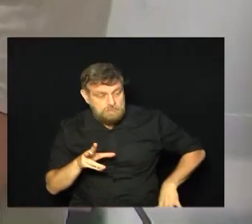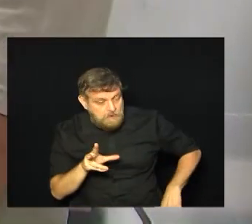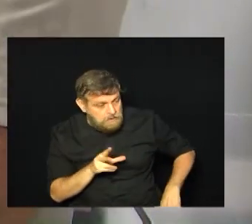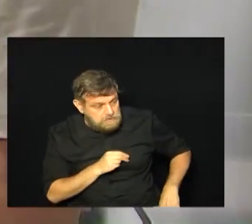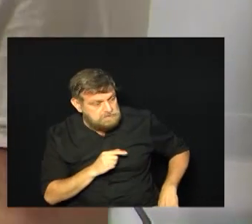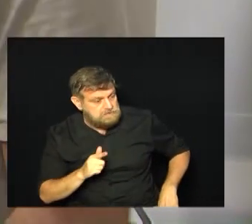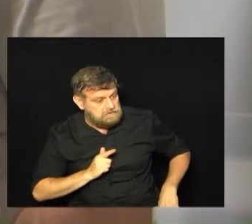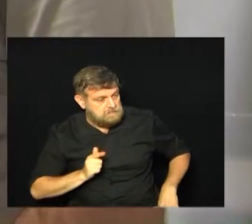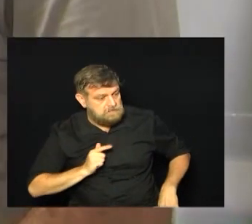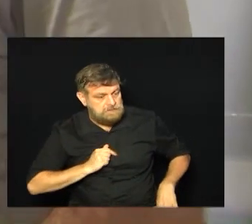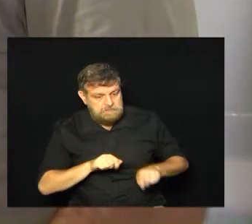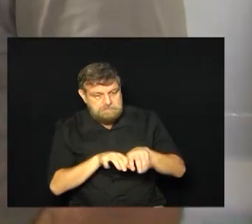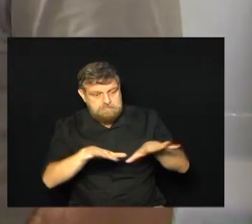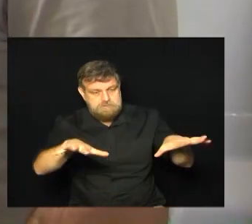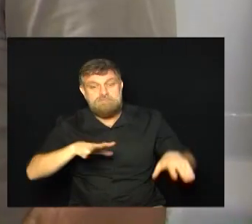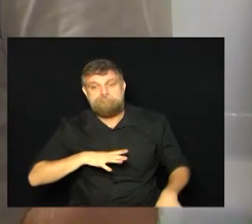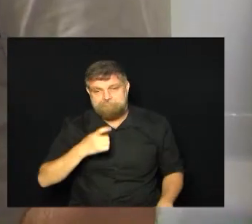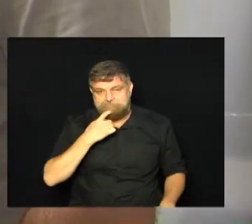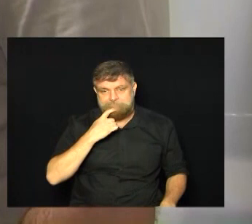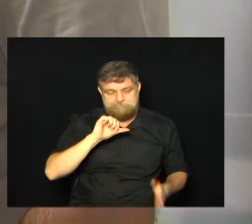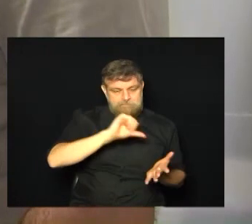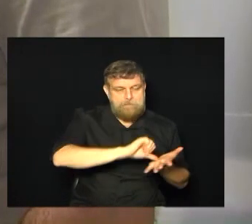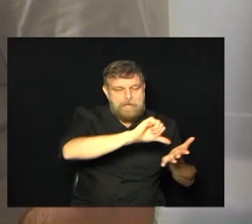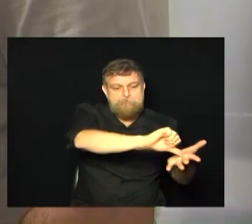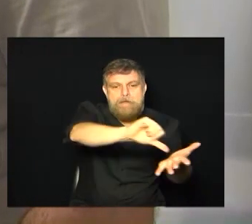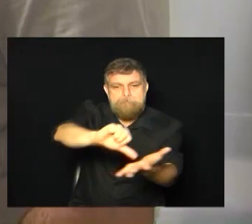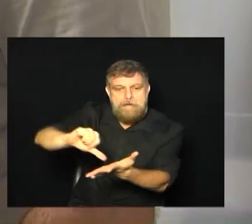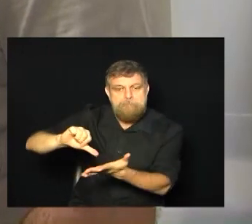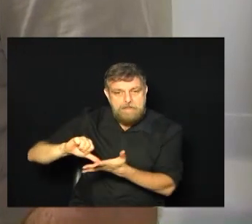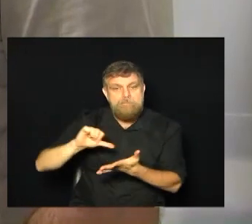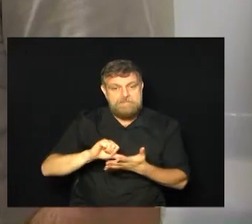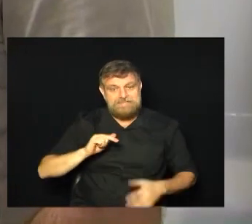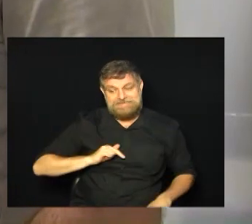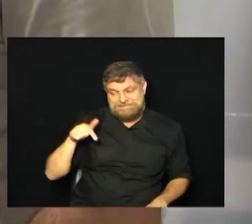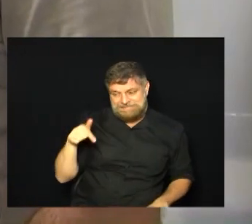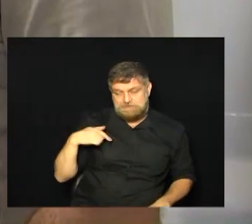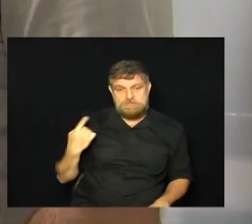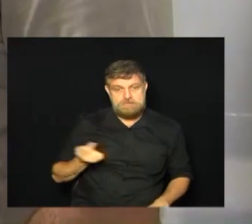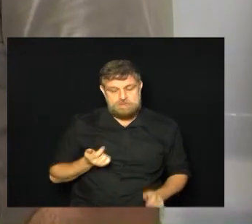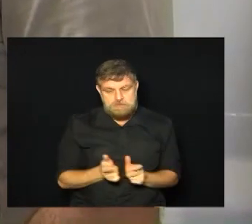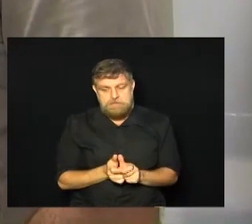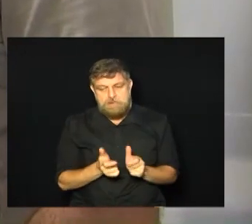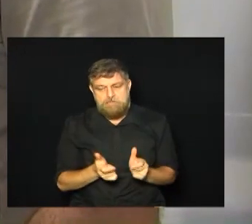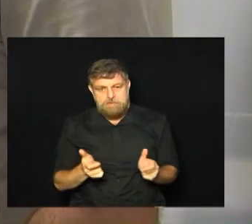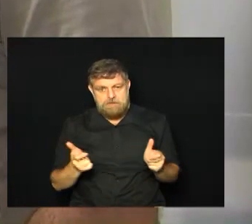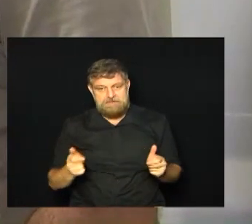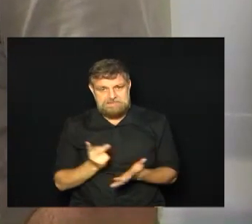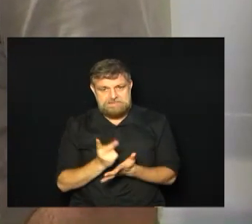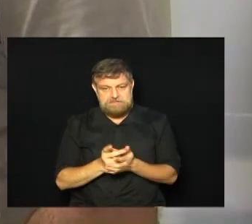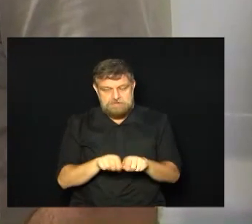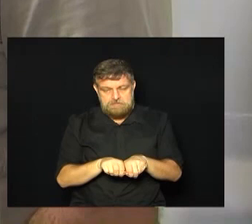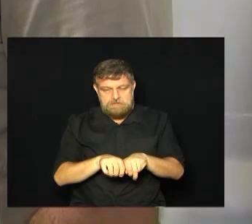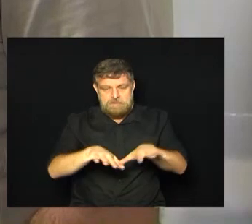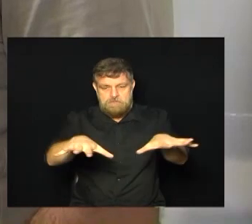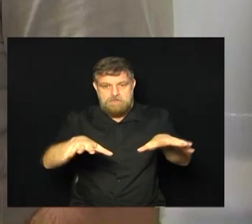tem praticamente aí... Na cidade inteira, espalhado pela cidade inteira. E a gente está sempre aumentando, descentralizando, visando